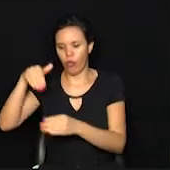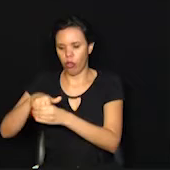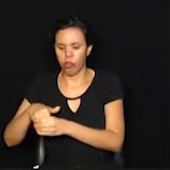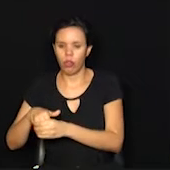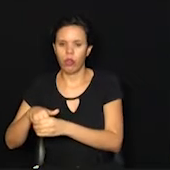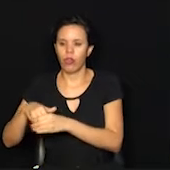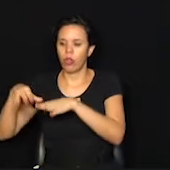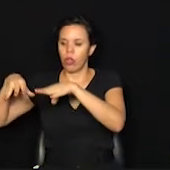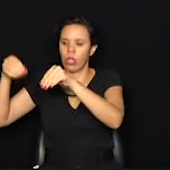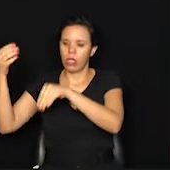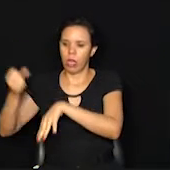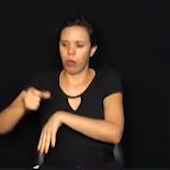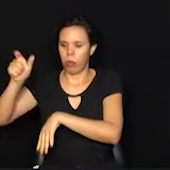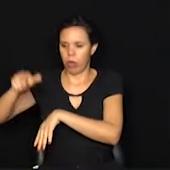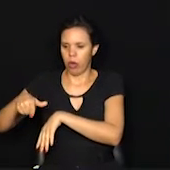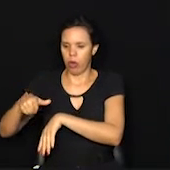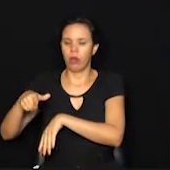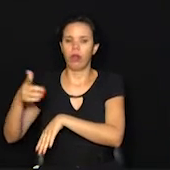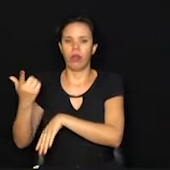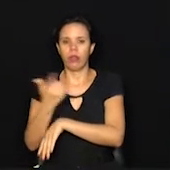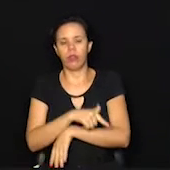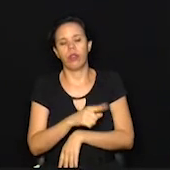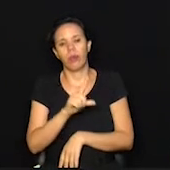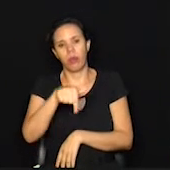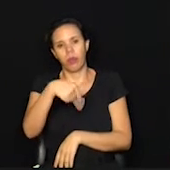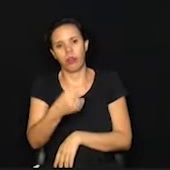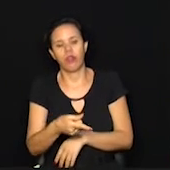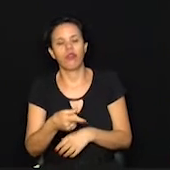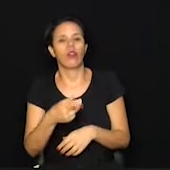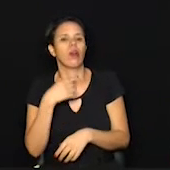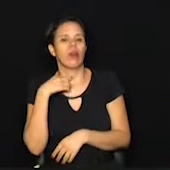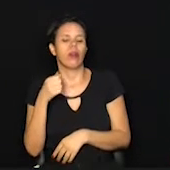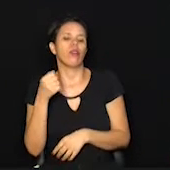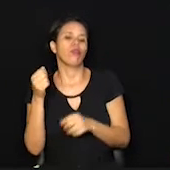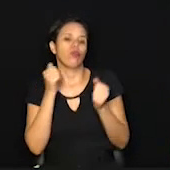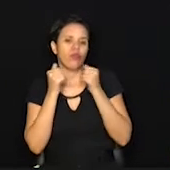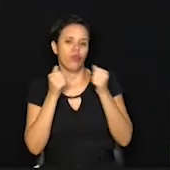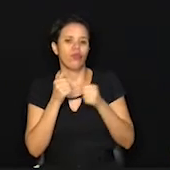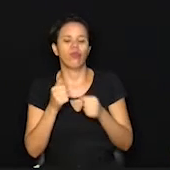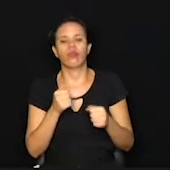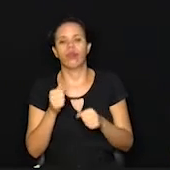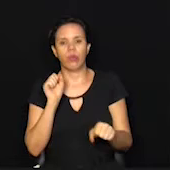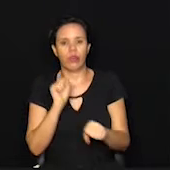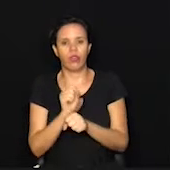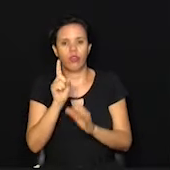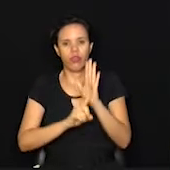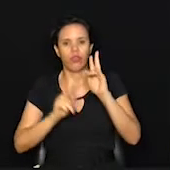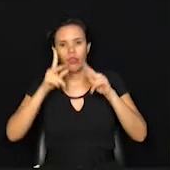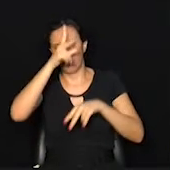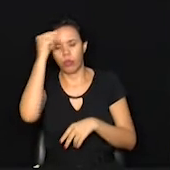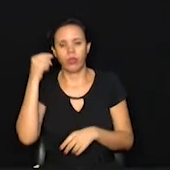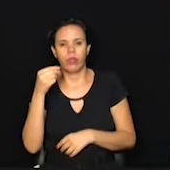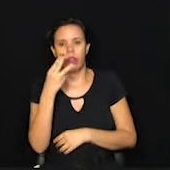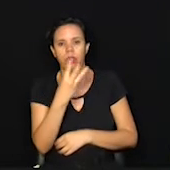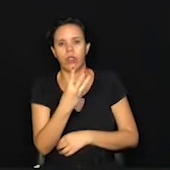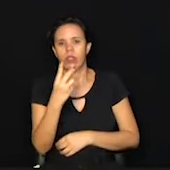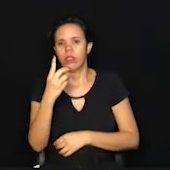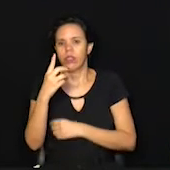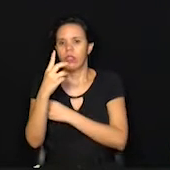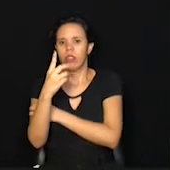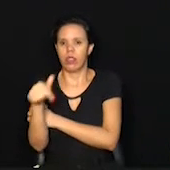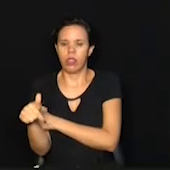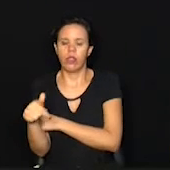o Castelo Branco suspende por dez anos os direitos públicos de 337 pessoas entre os quais